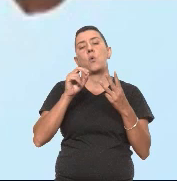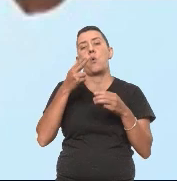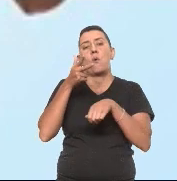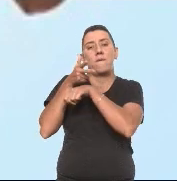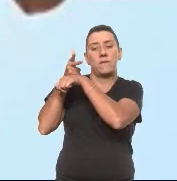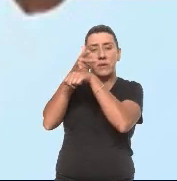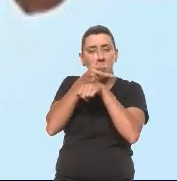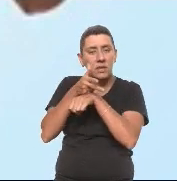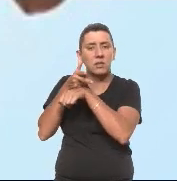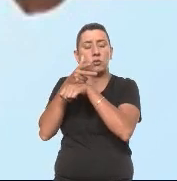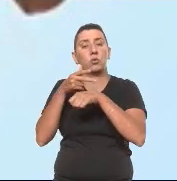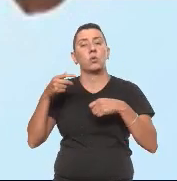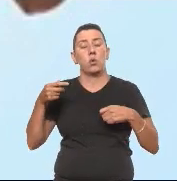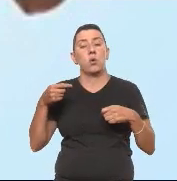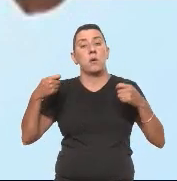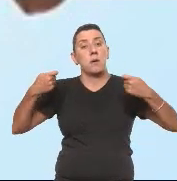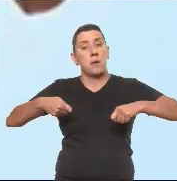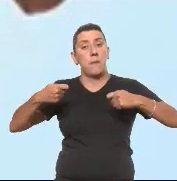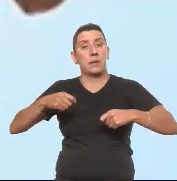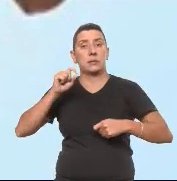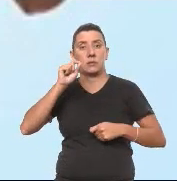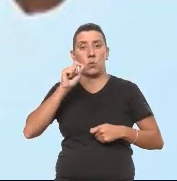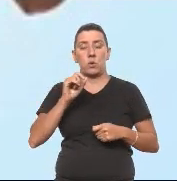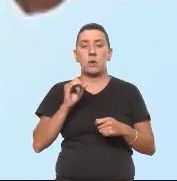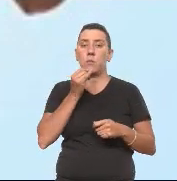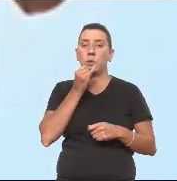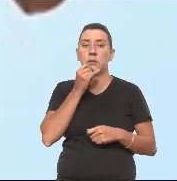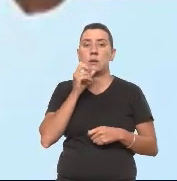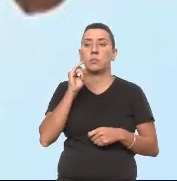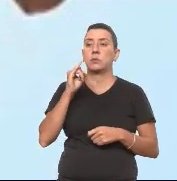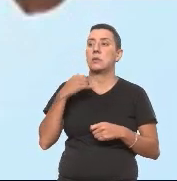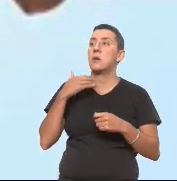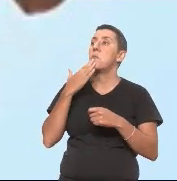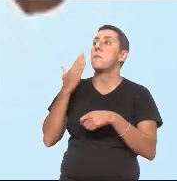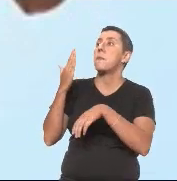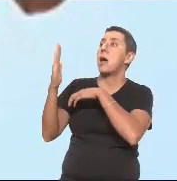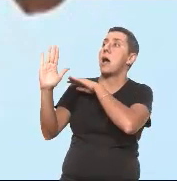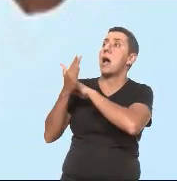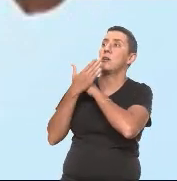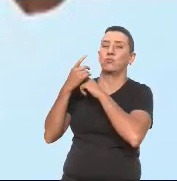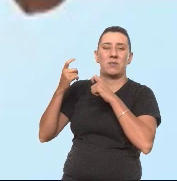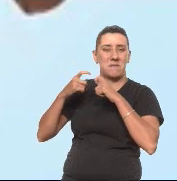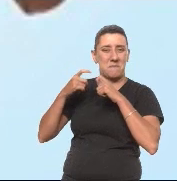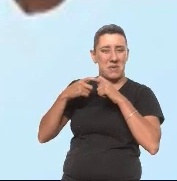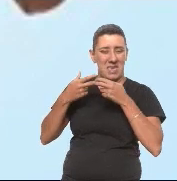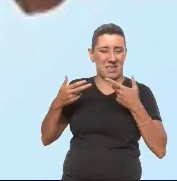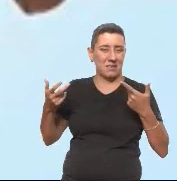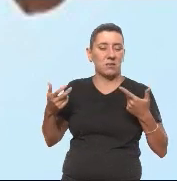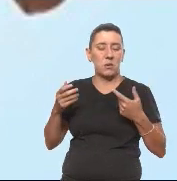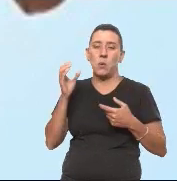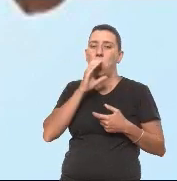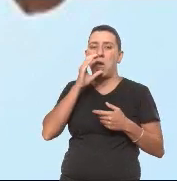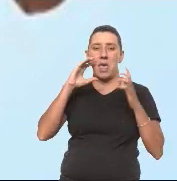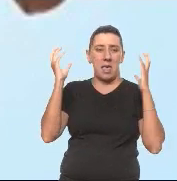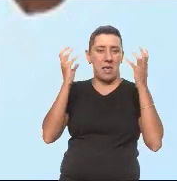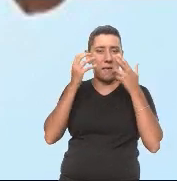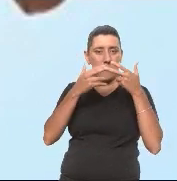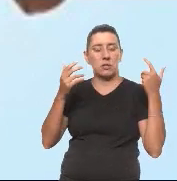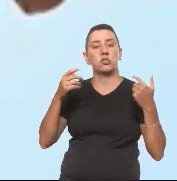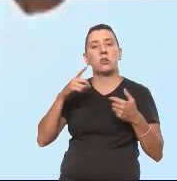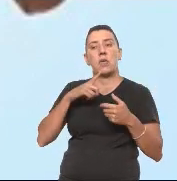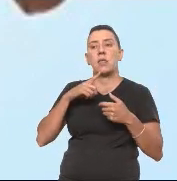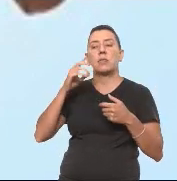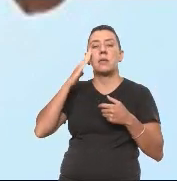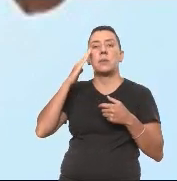vídeo monitoramento eu preciso que uma vez uma solicitação de uma ajuda médica que eu tenho a integração integração também com sistema